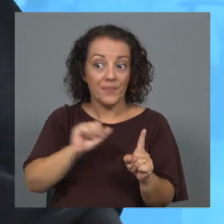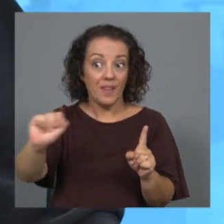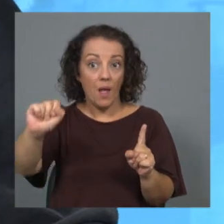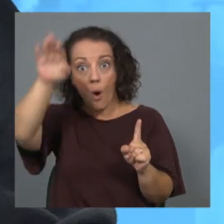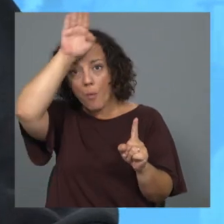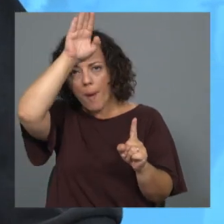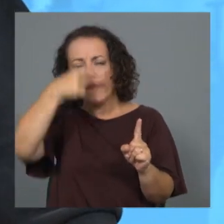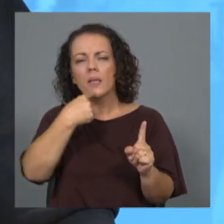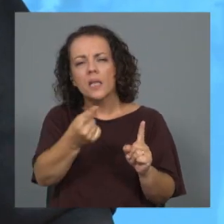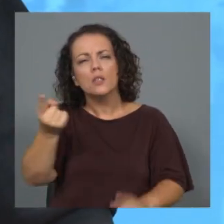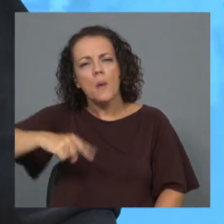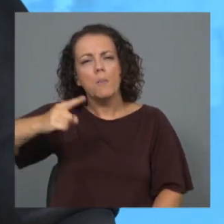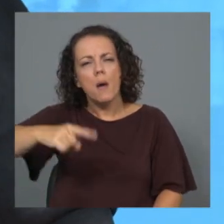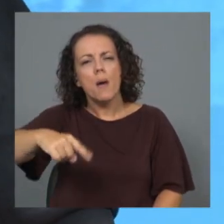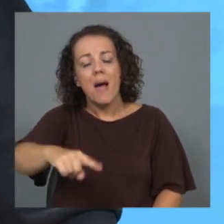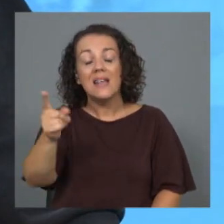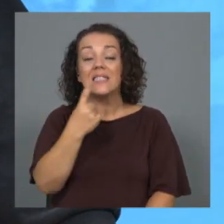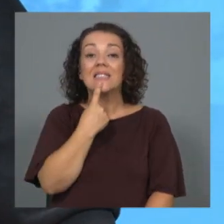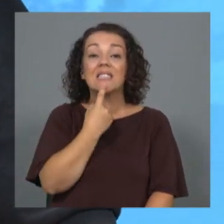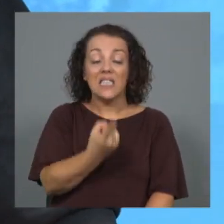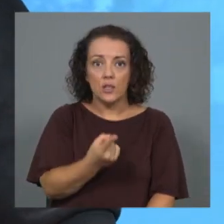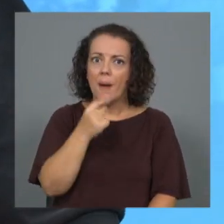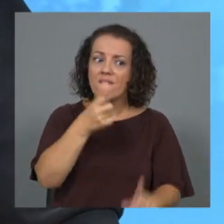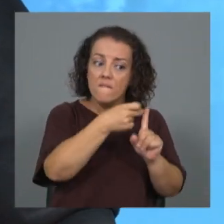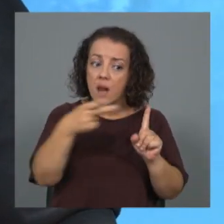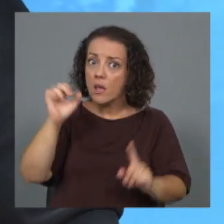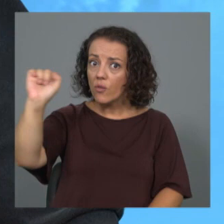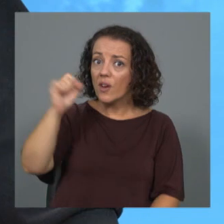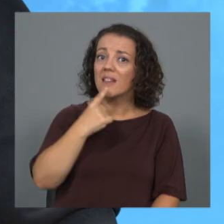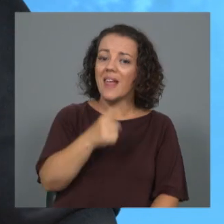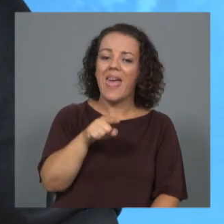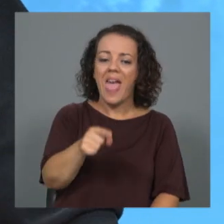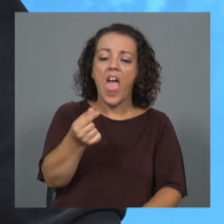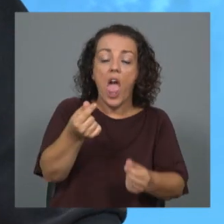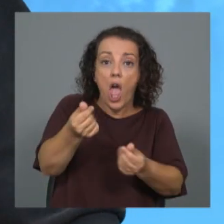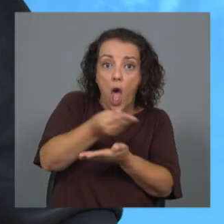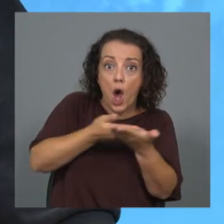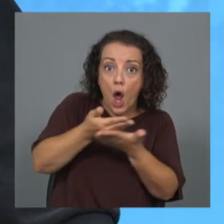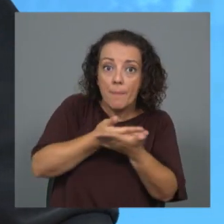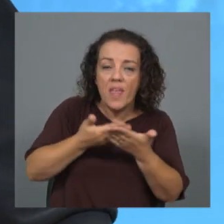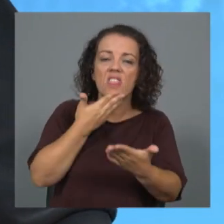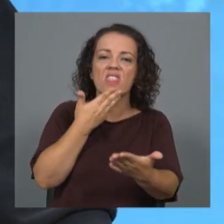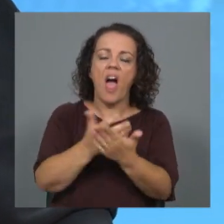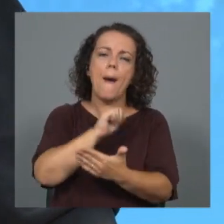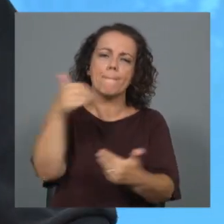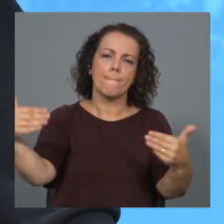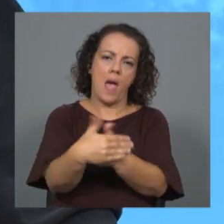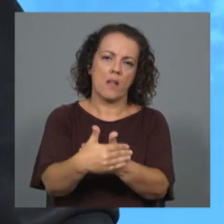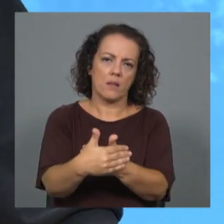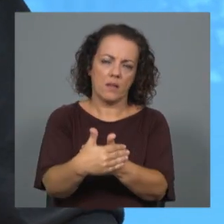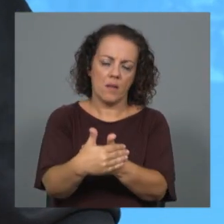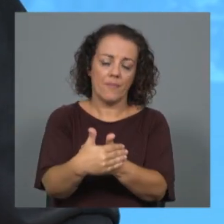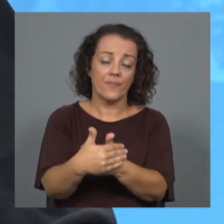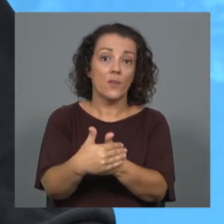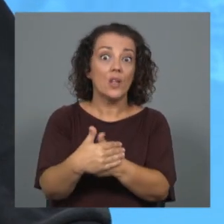já o repetiu não sei quantas vezes, cito, é uma economia que mata. E nós